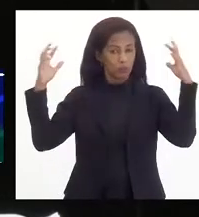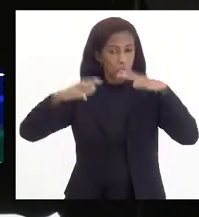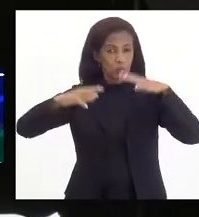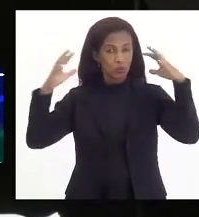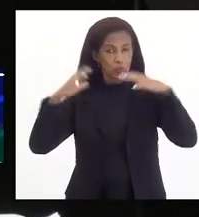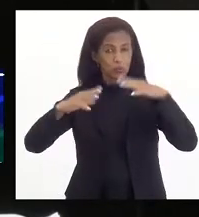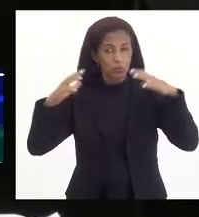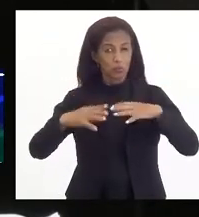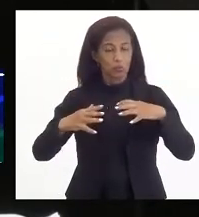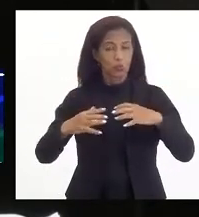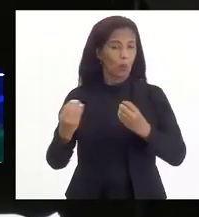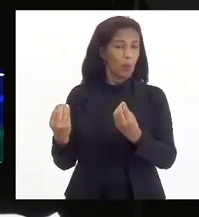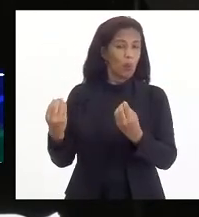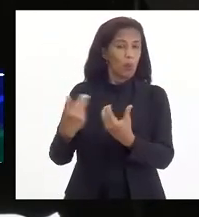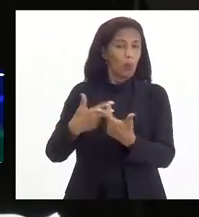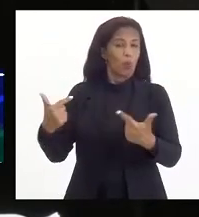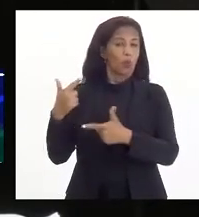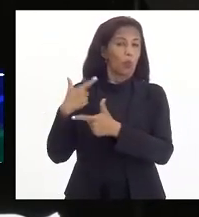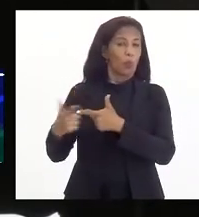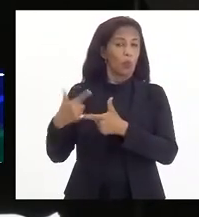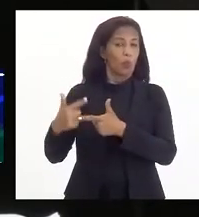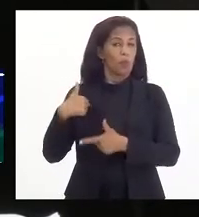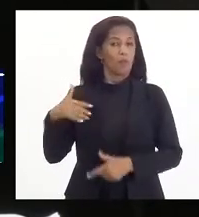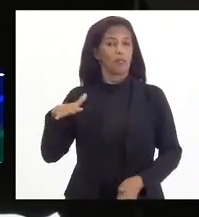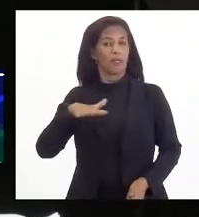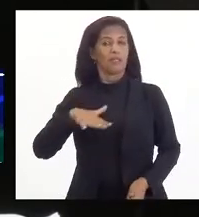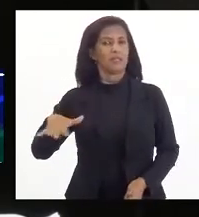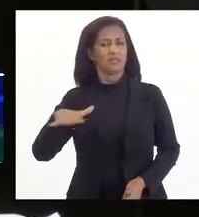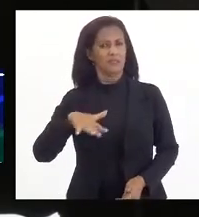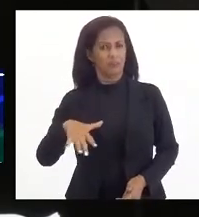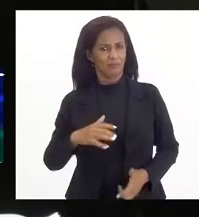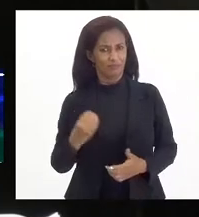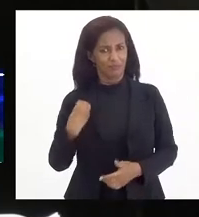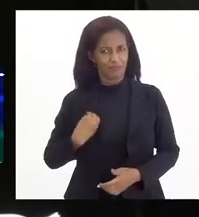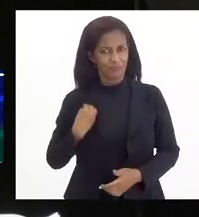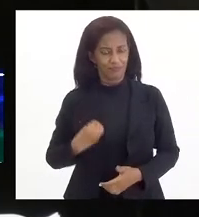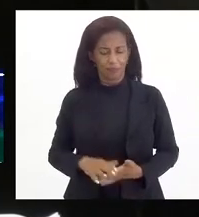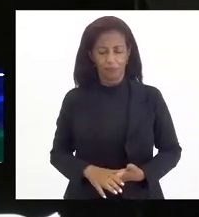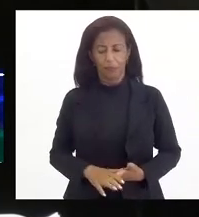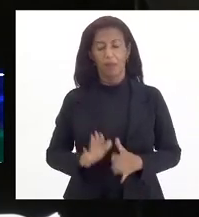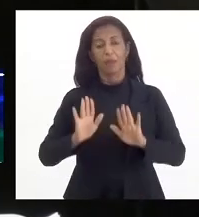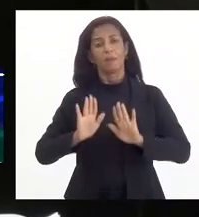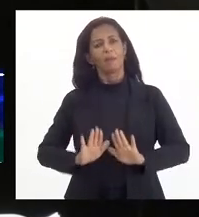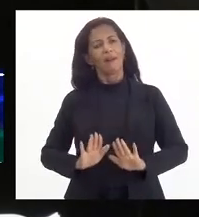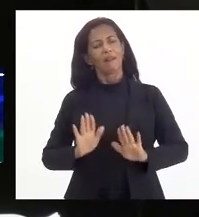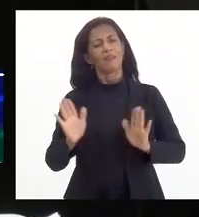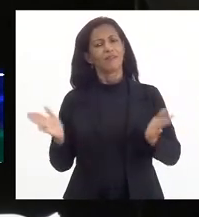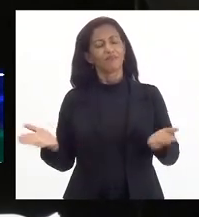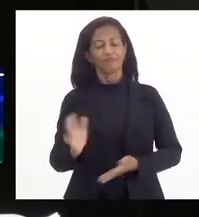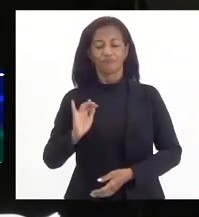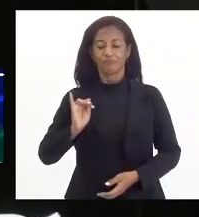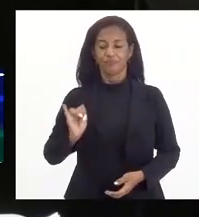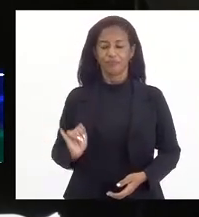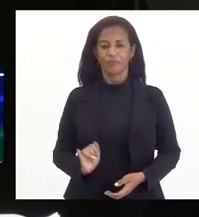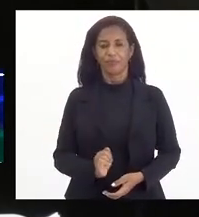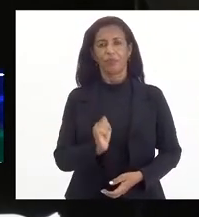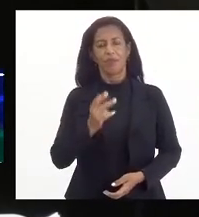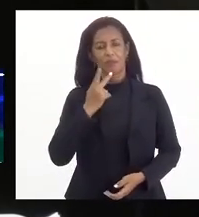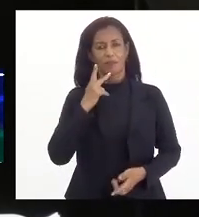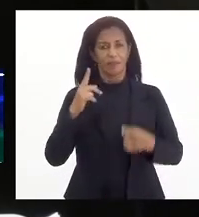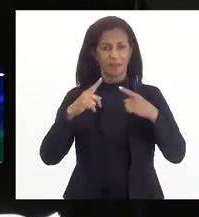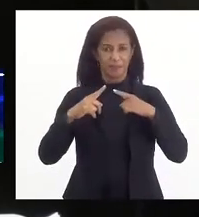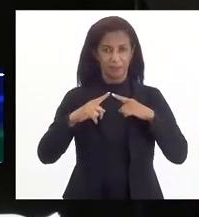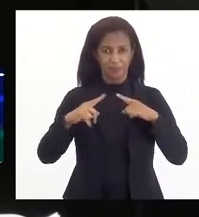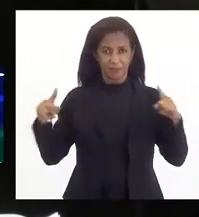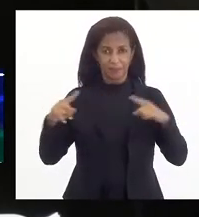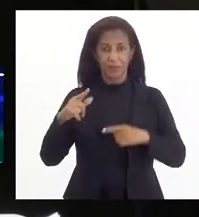chuva sobrecarregado de problemas da minha região da zona oeste mas eu queria aproveitar aqui o e dizer para todos